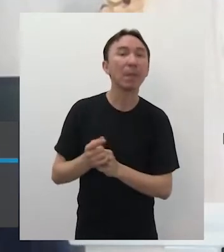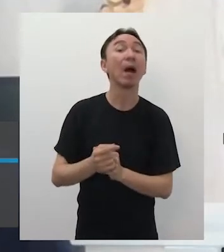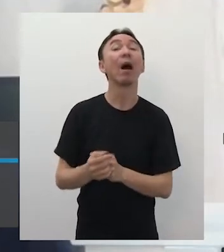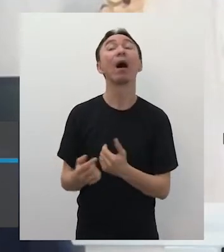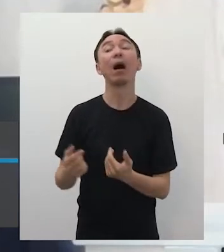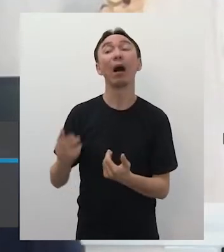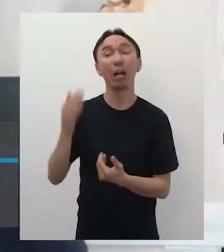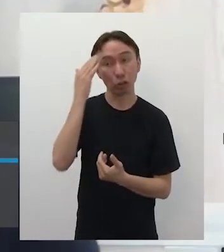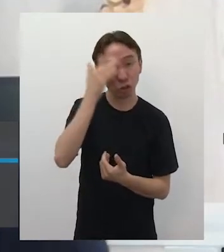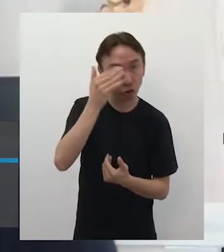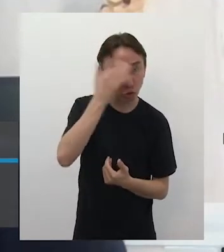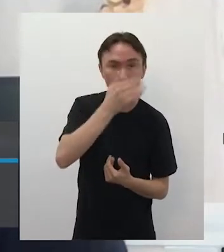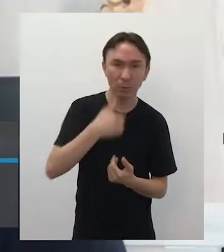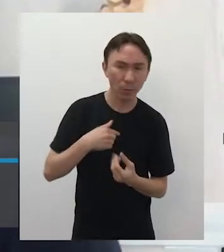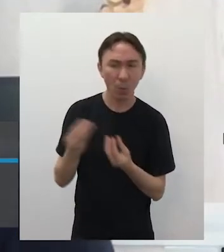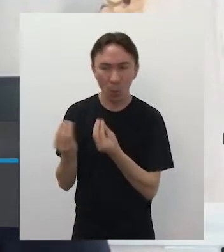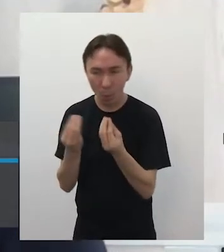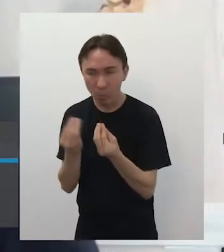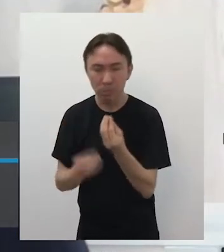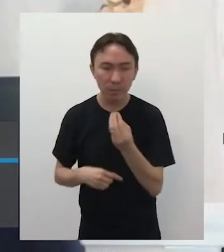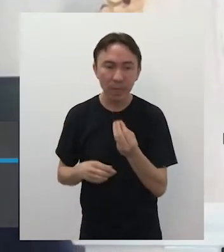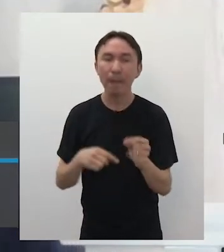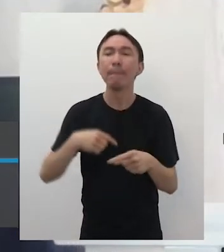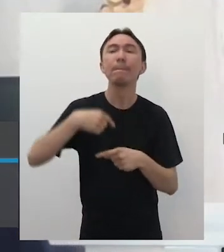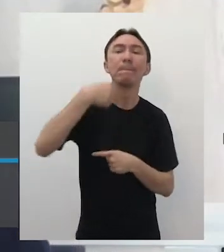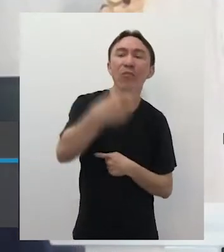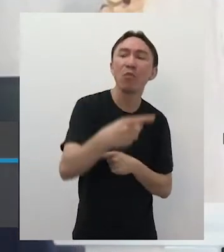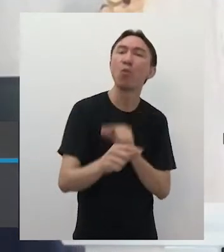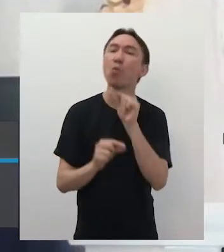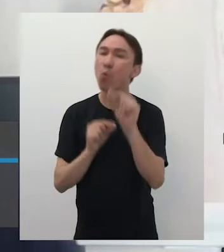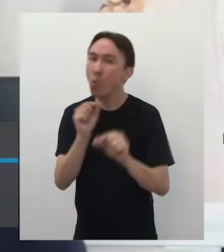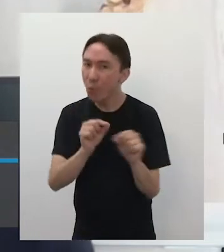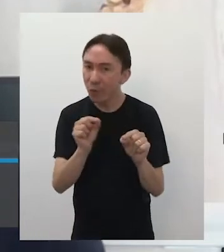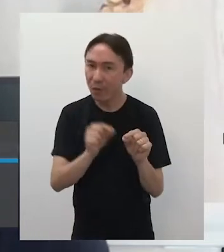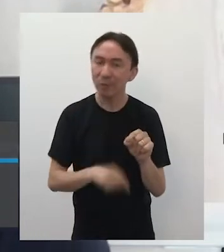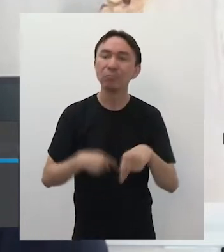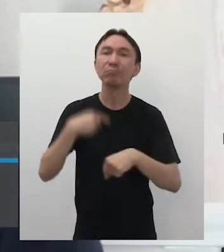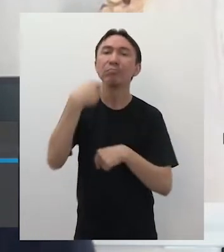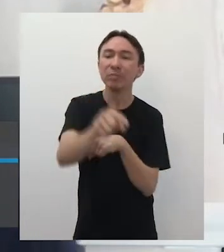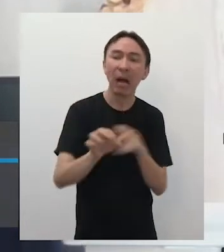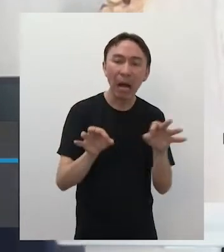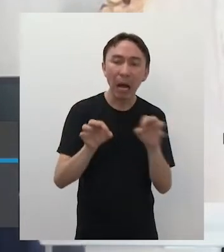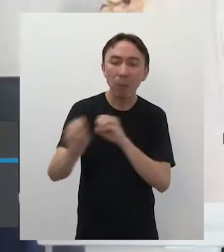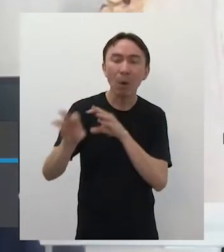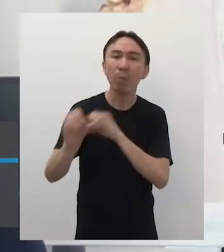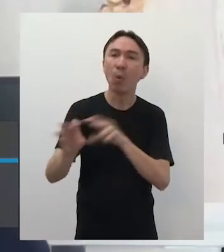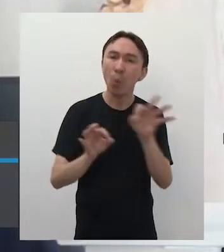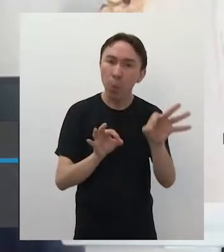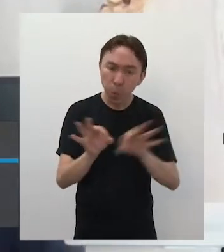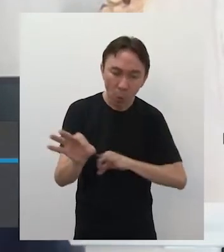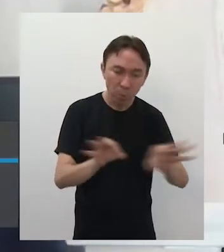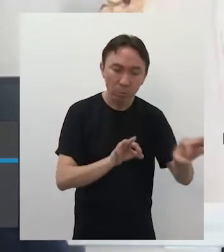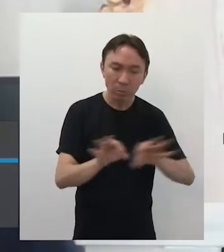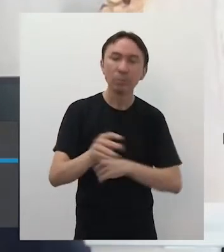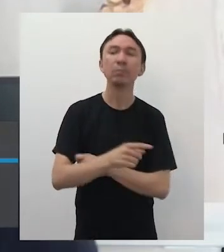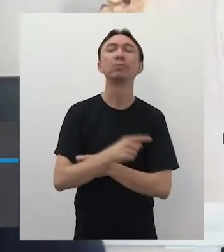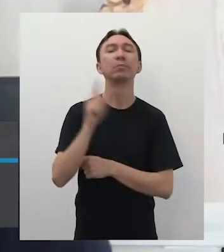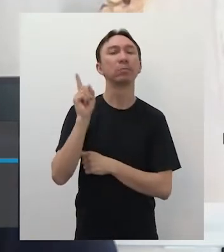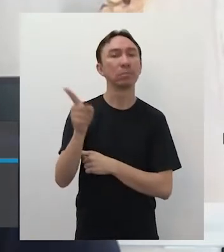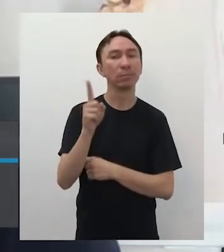agitada, como a Andrea muito bem explicou, tá, no início. As dúvidas deles